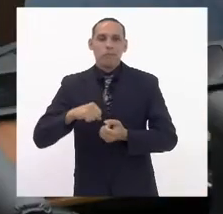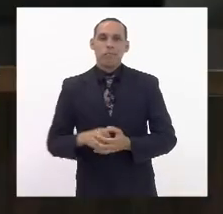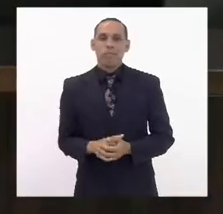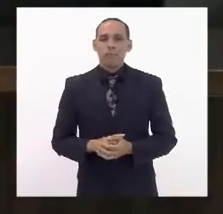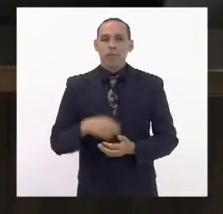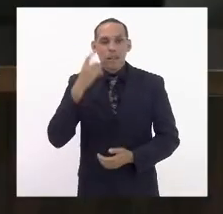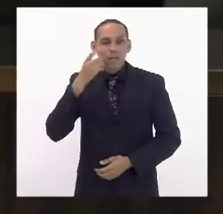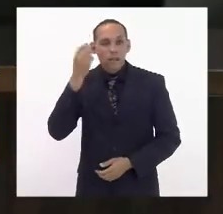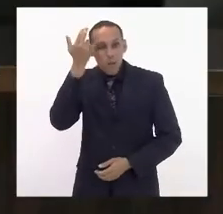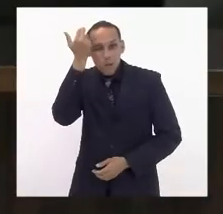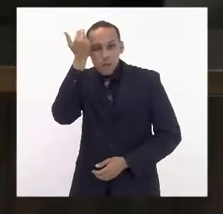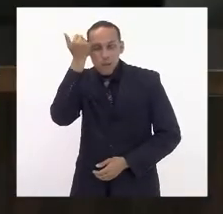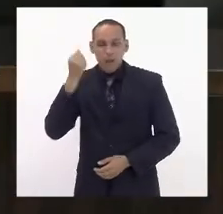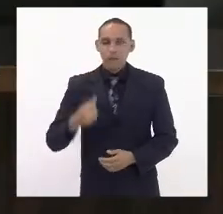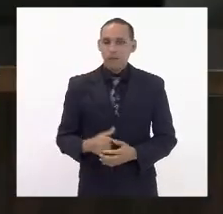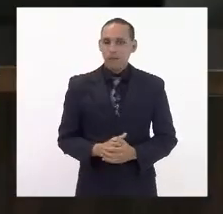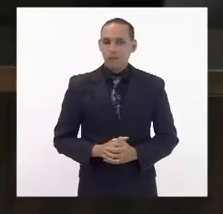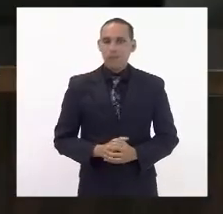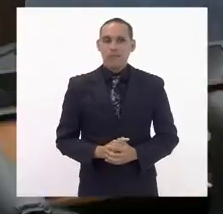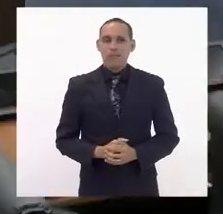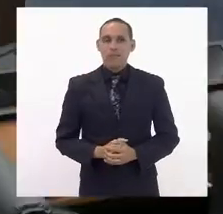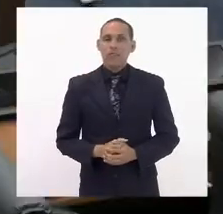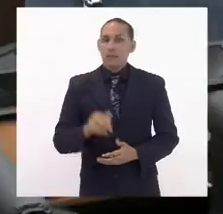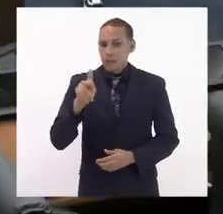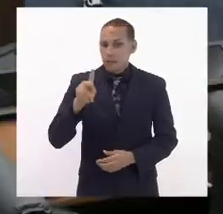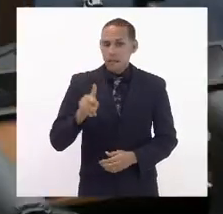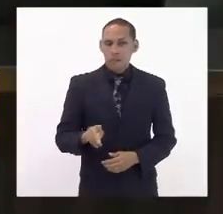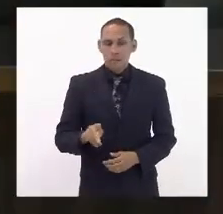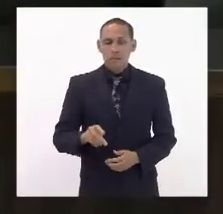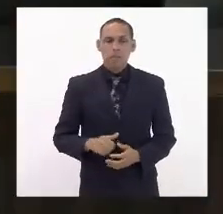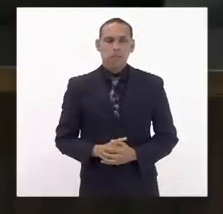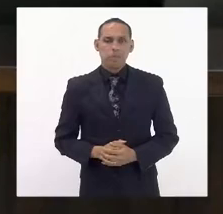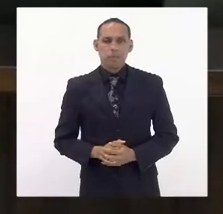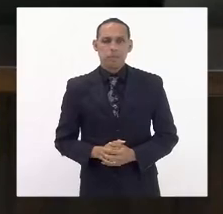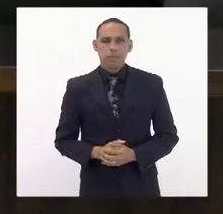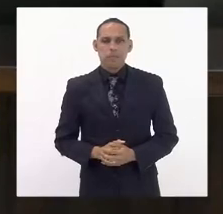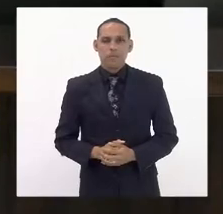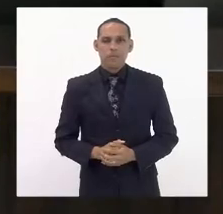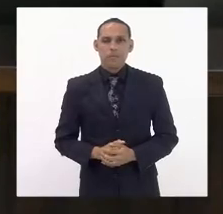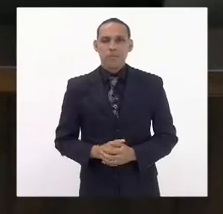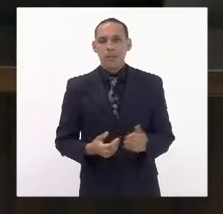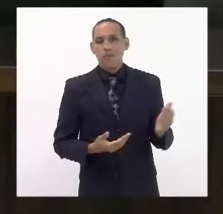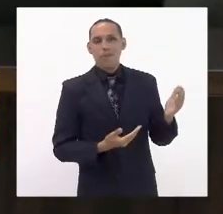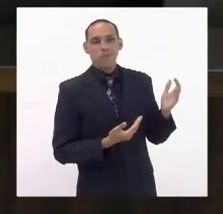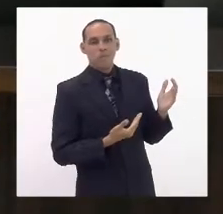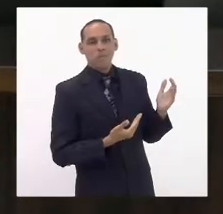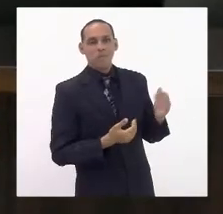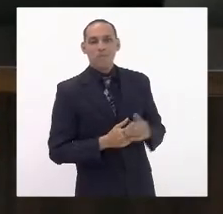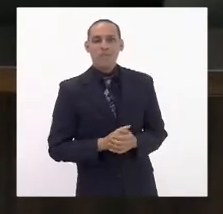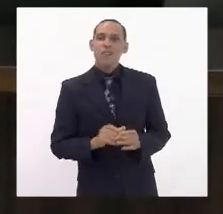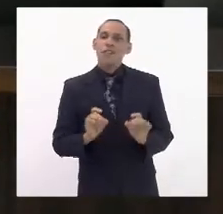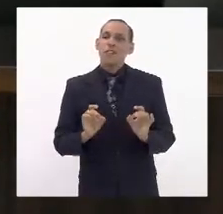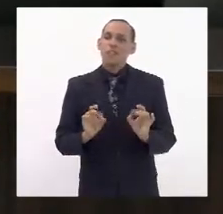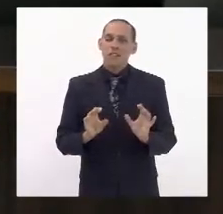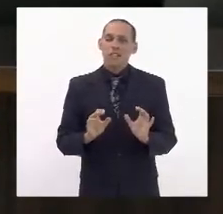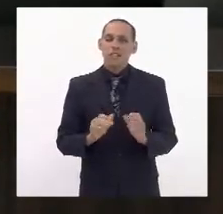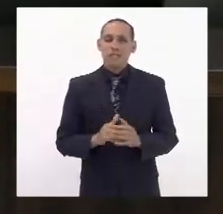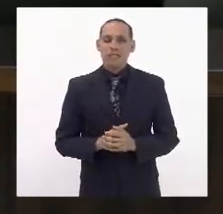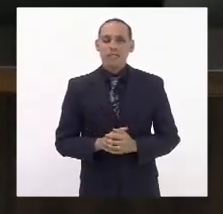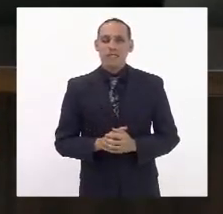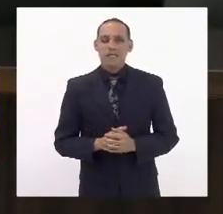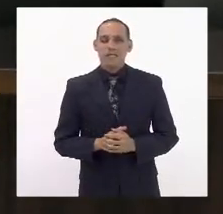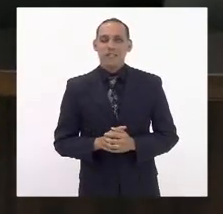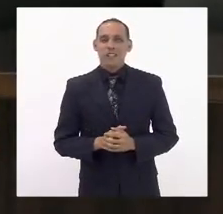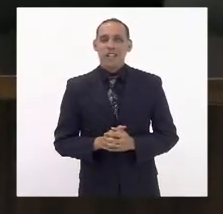Deputado Eliomar Coelho. Senhor presidente. Olá, ó. É, eu só queria que